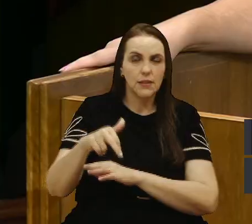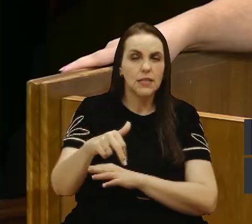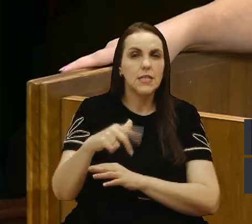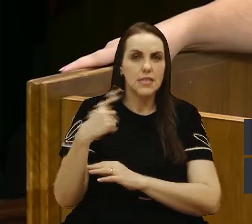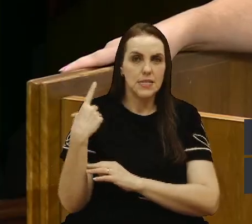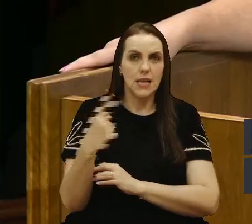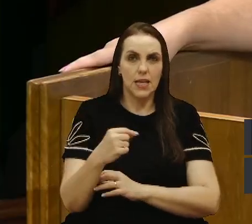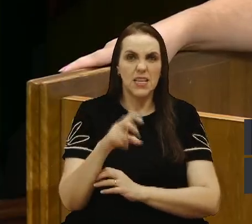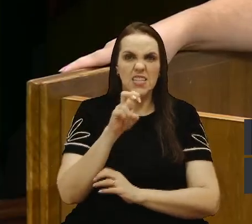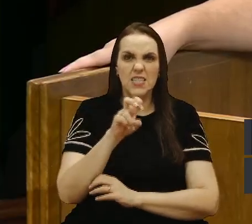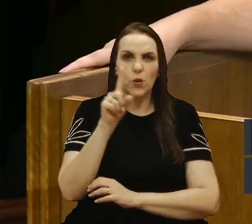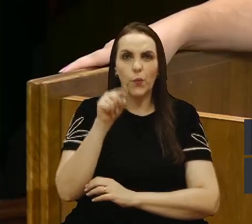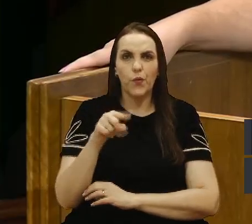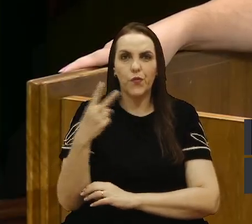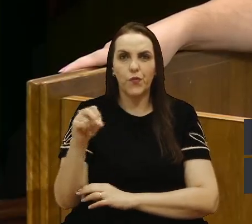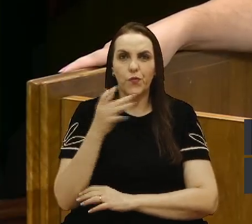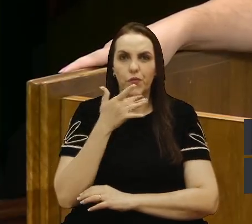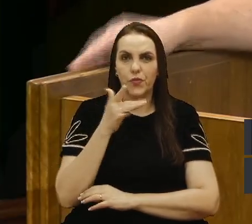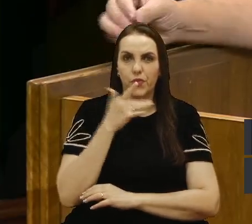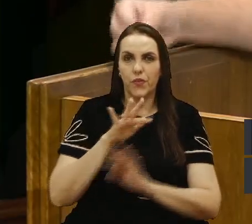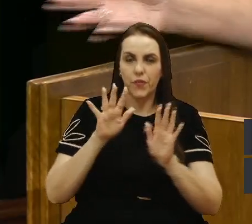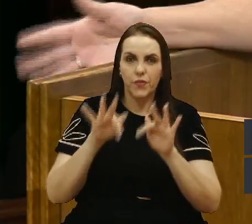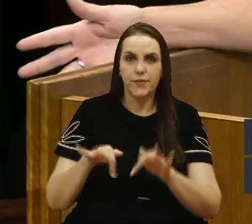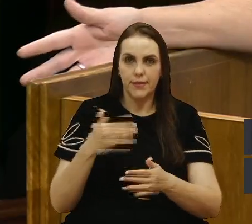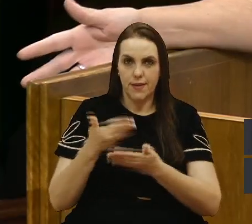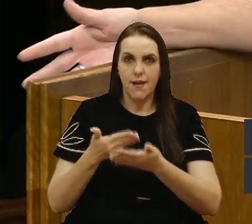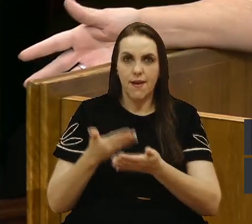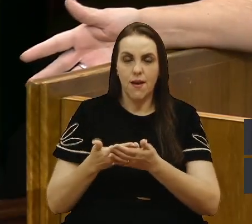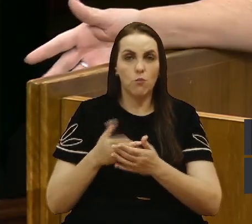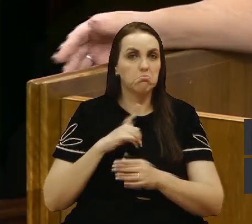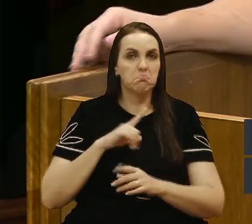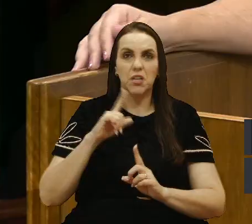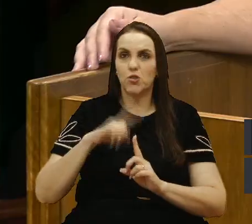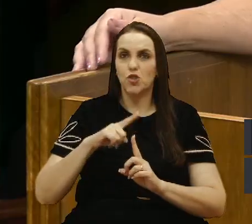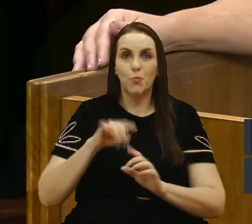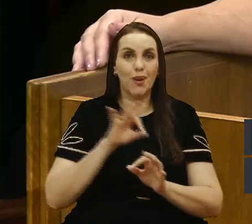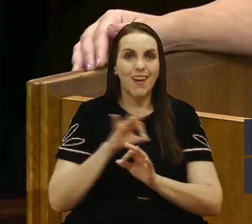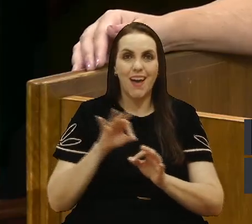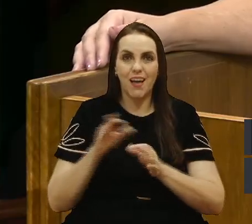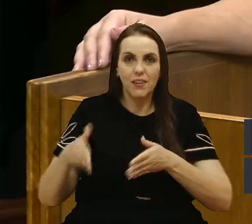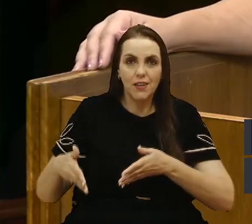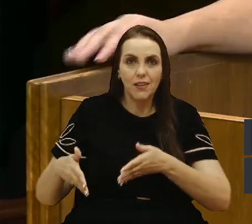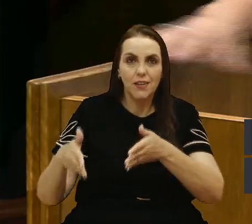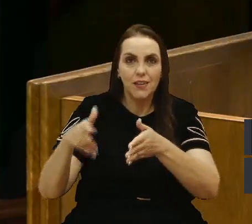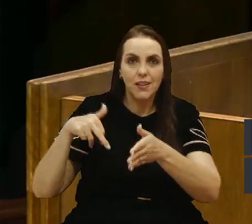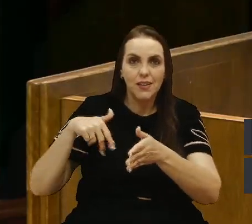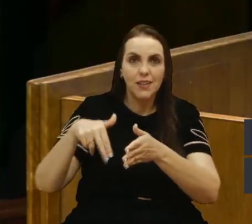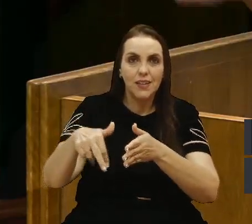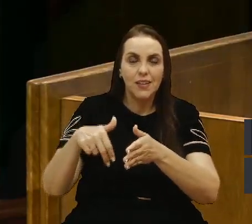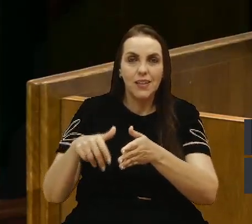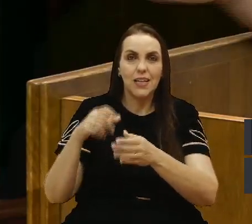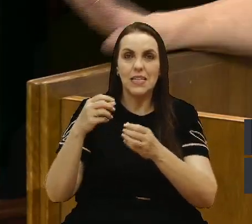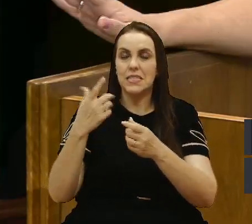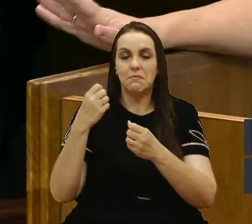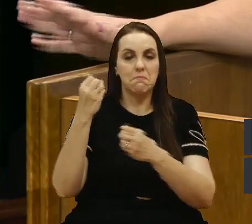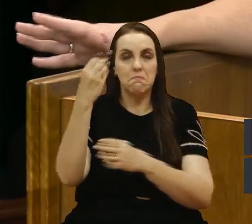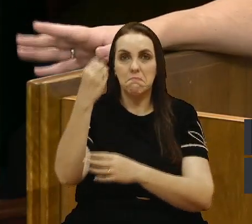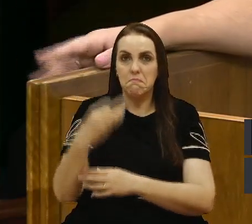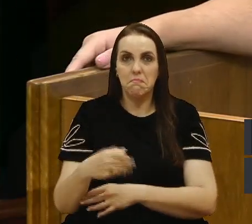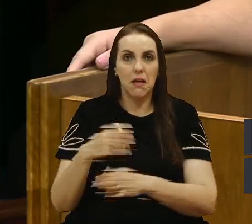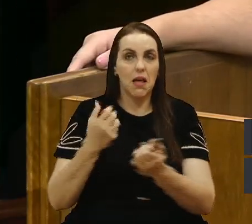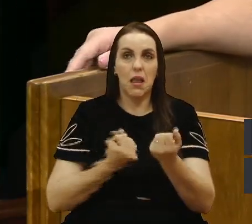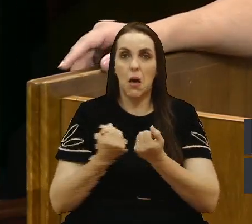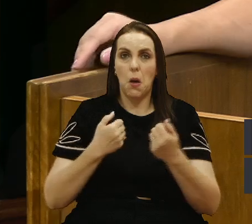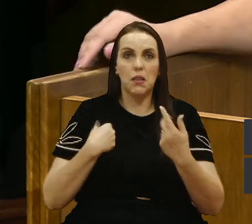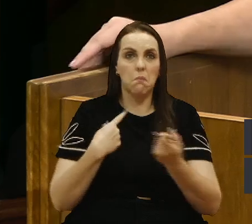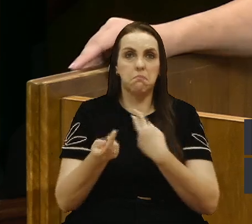5h20 da tarde, para pegar realmente a saída, não tem nenhum tipo de acostamento, não tem sinalização, a rota quem pode mais chora menos,